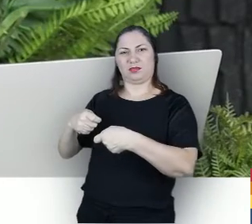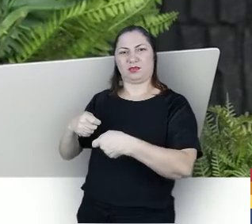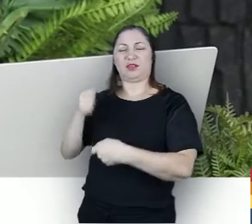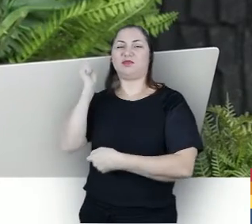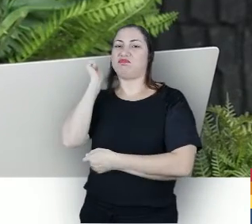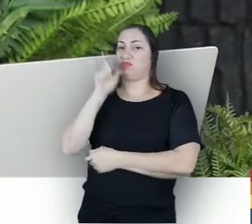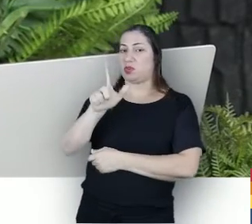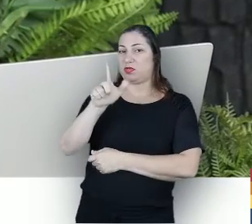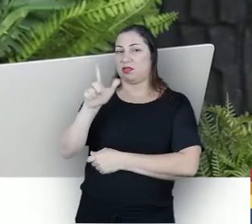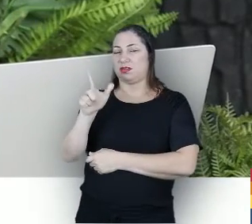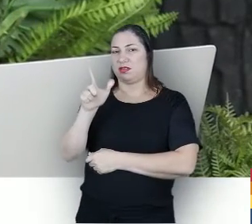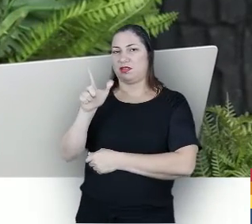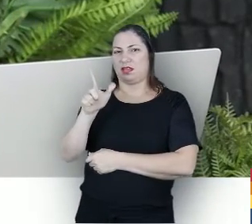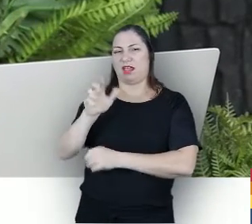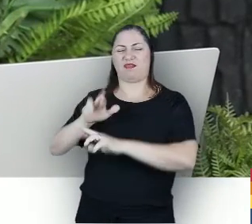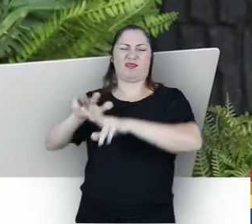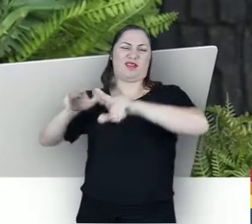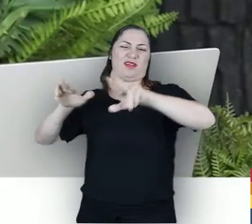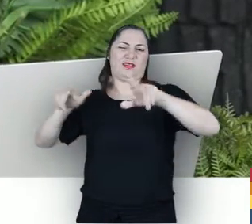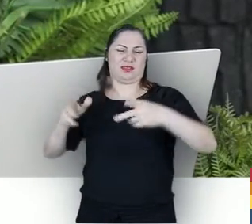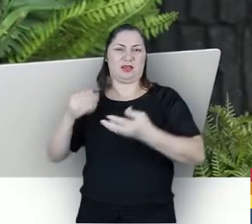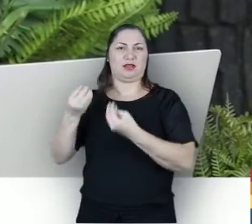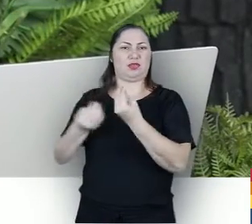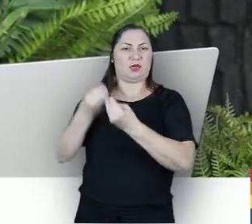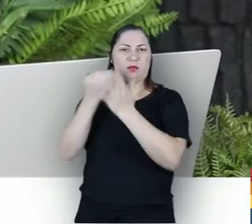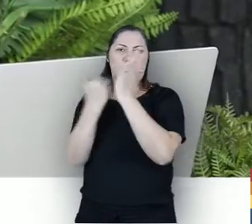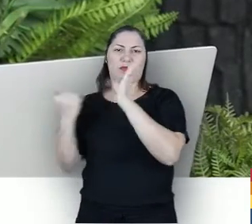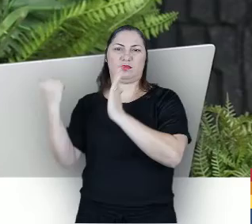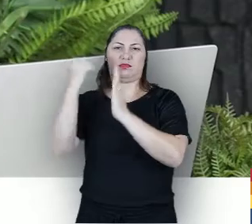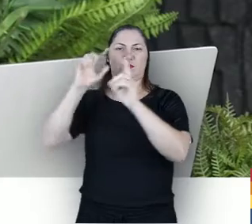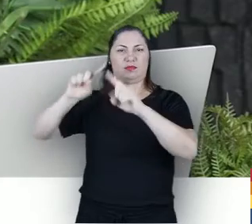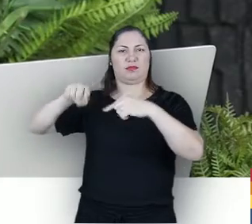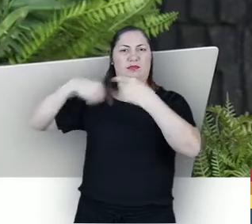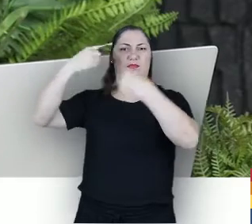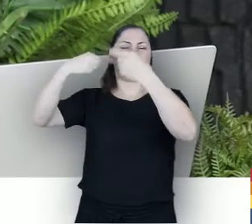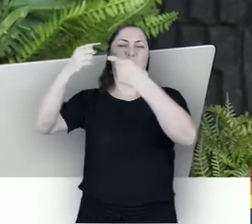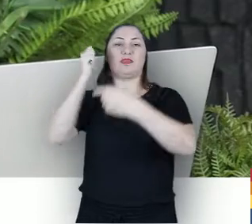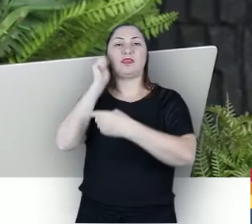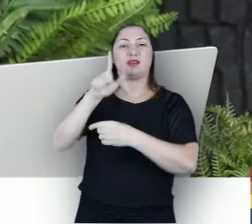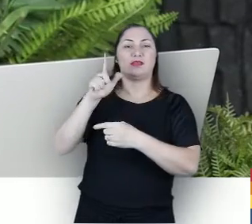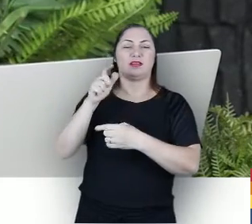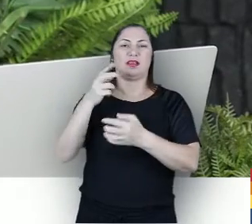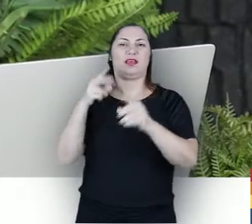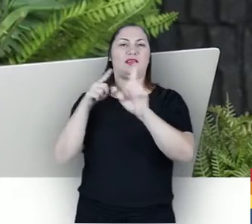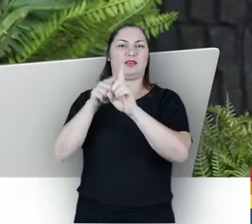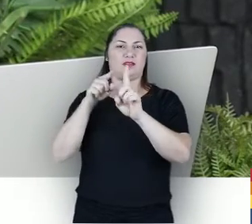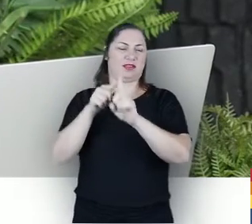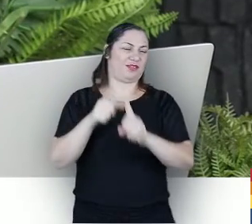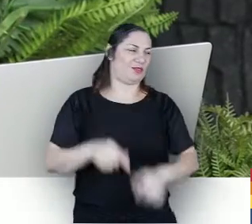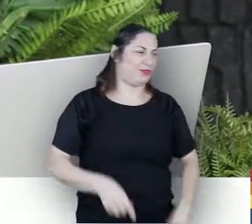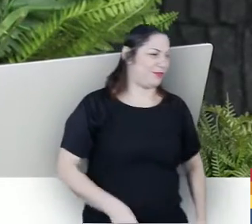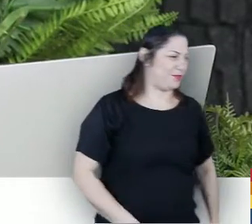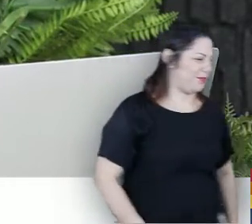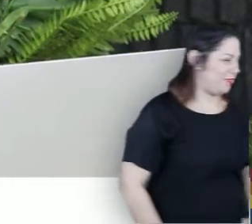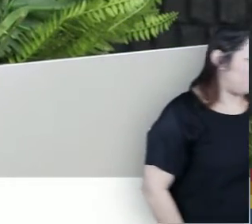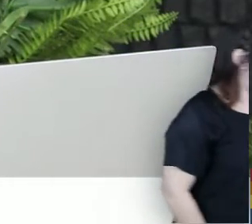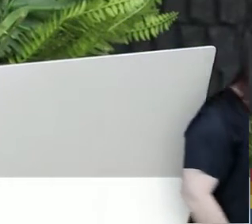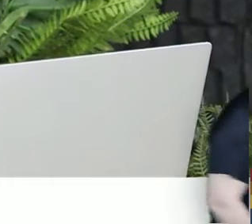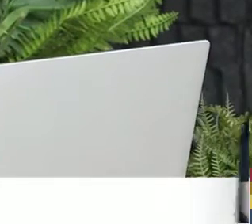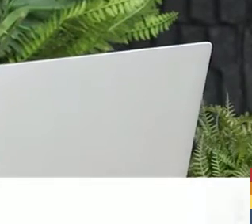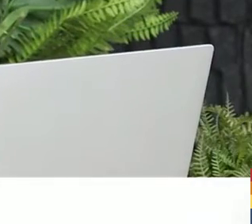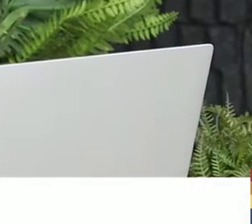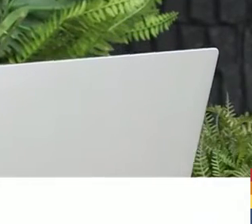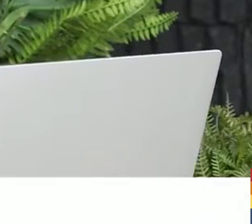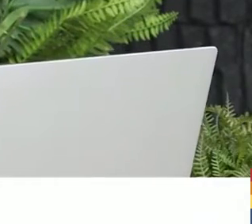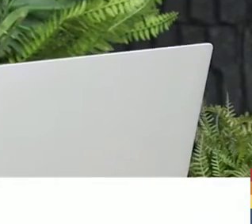sempre tem que pensar nisso. Se por um lado tem os desafios, por outro, com certeza a gente consegue ter muitas